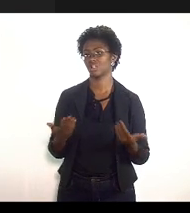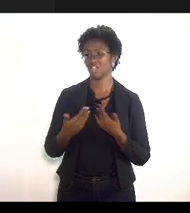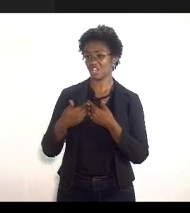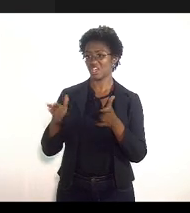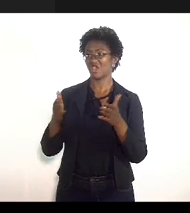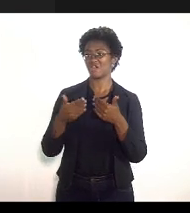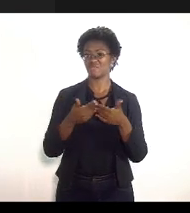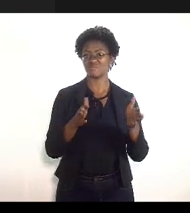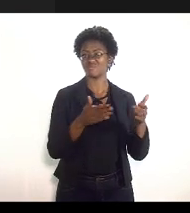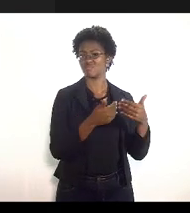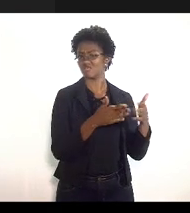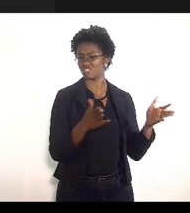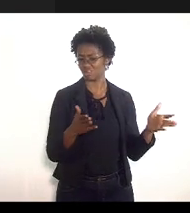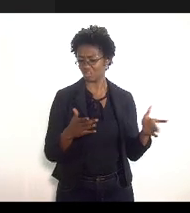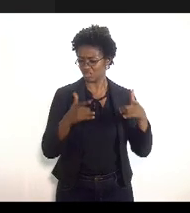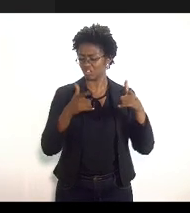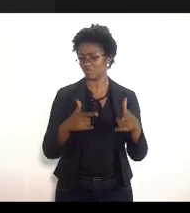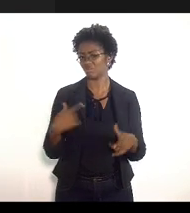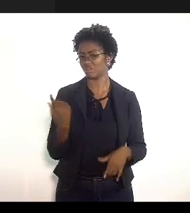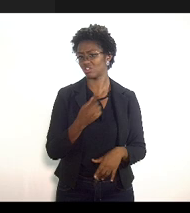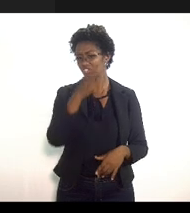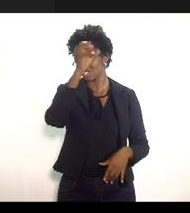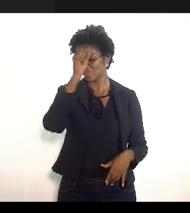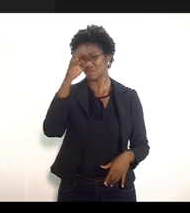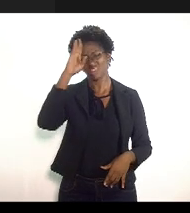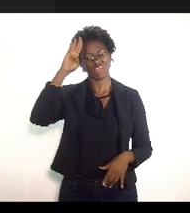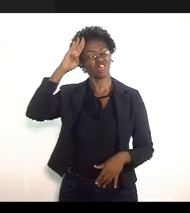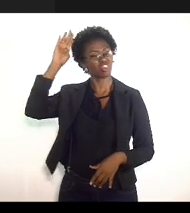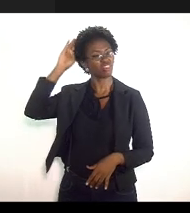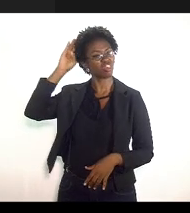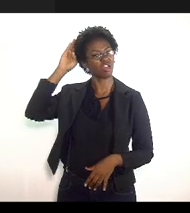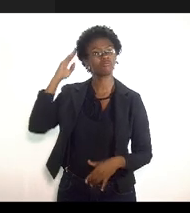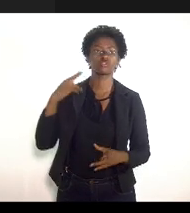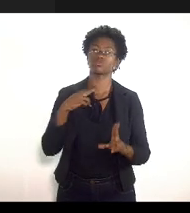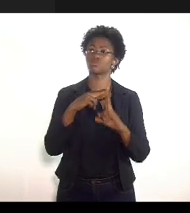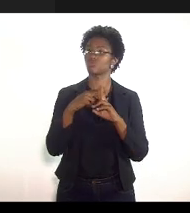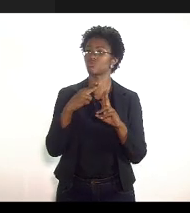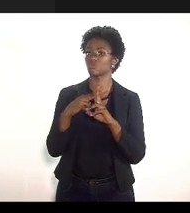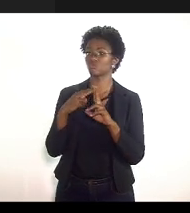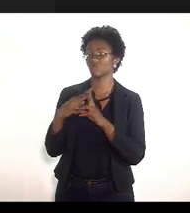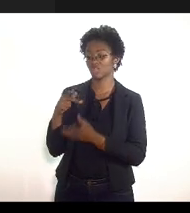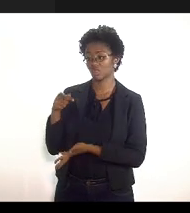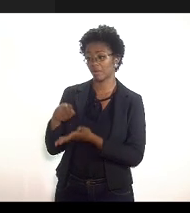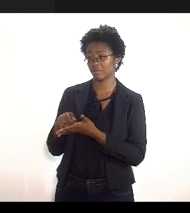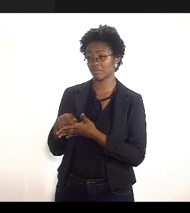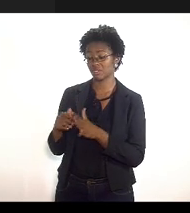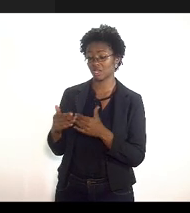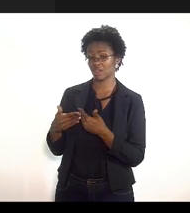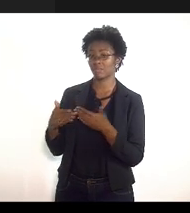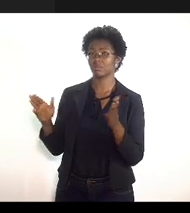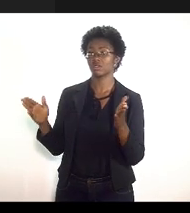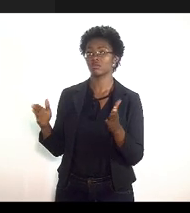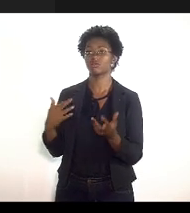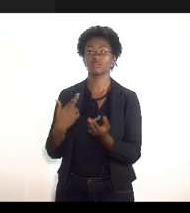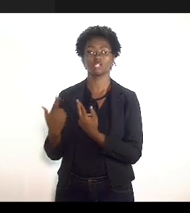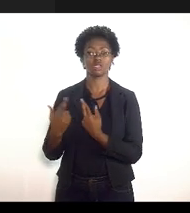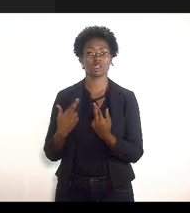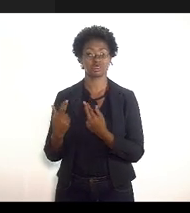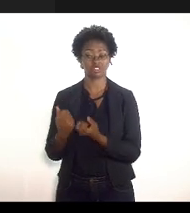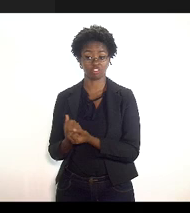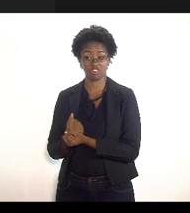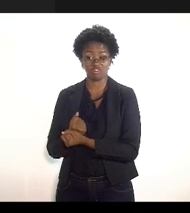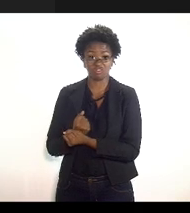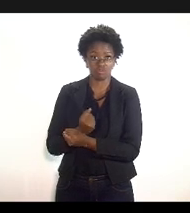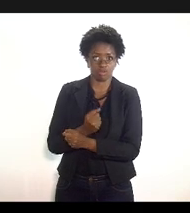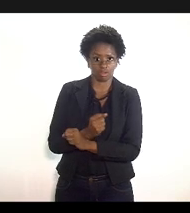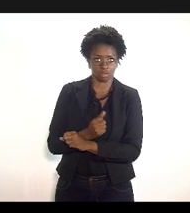para acadêmico, vai abrir espaço para a gente aprender, como o SUS se obriga a abrir. E quando abre, é na relação de exploração.